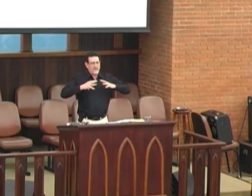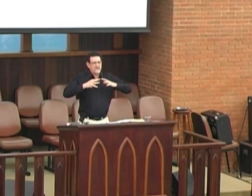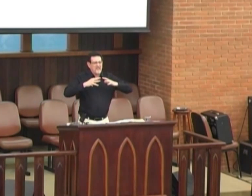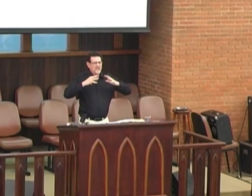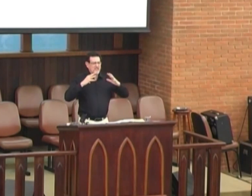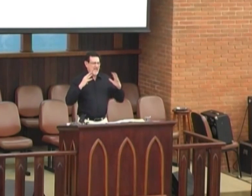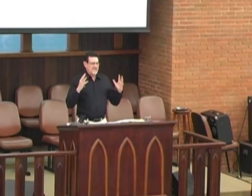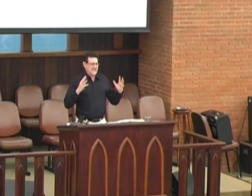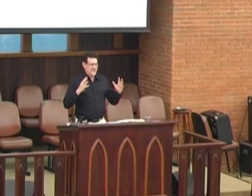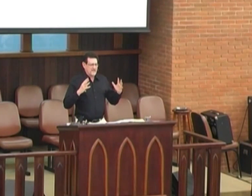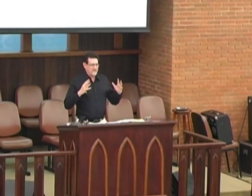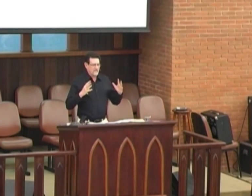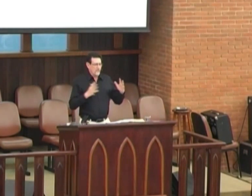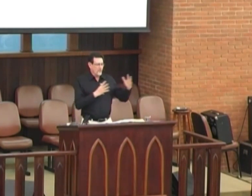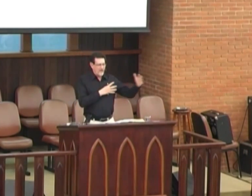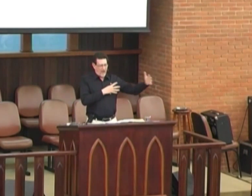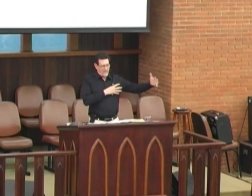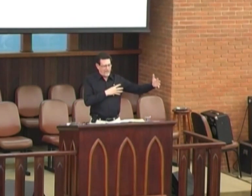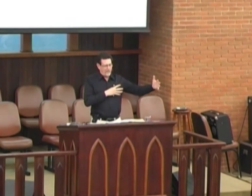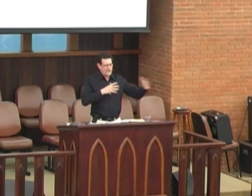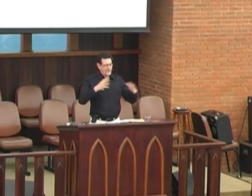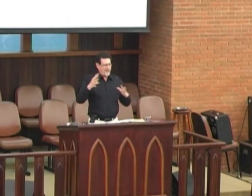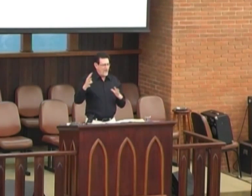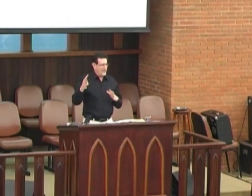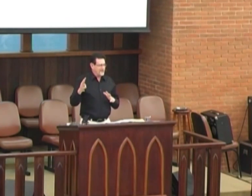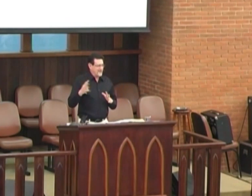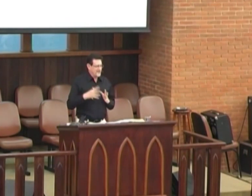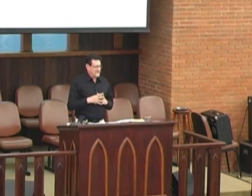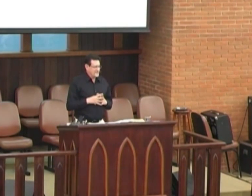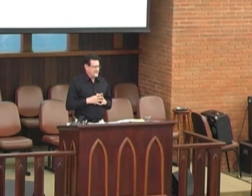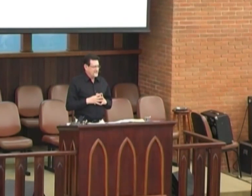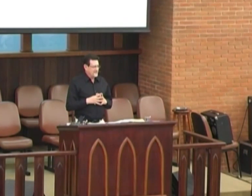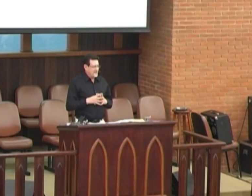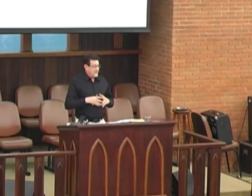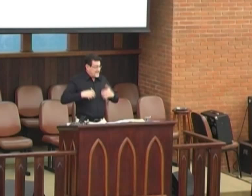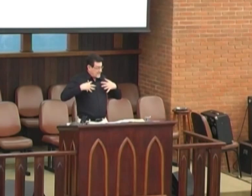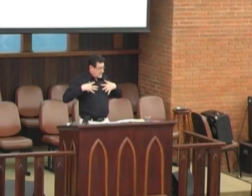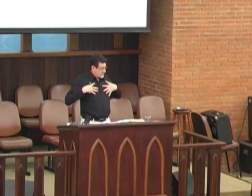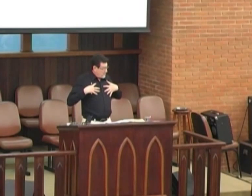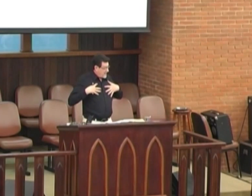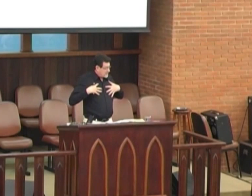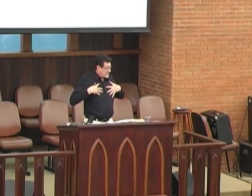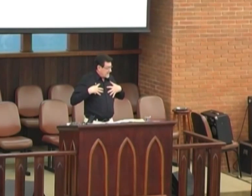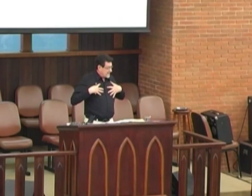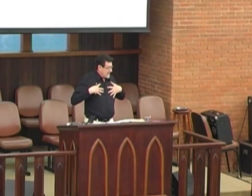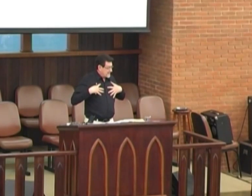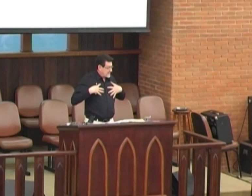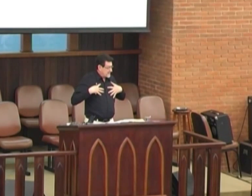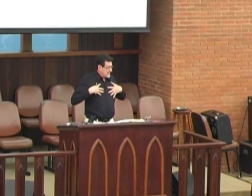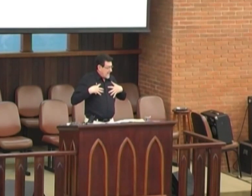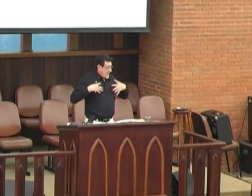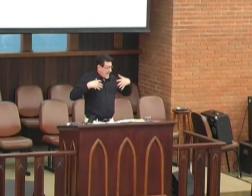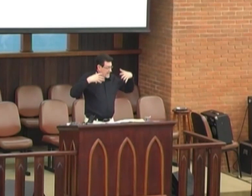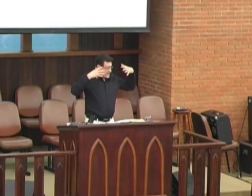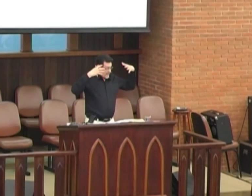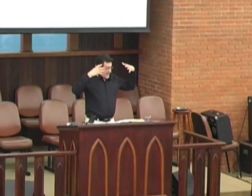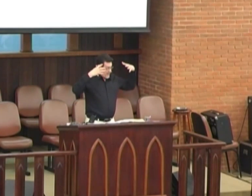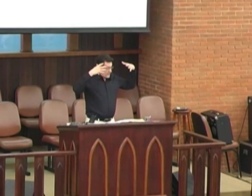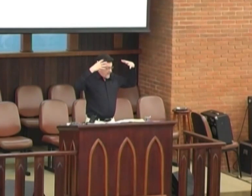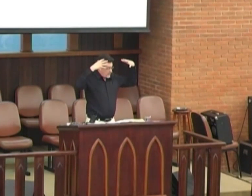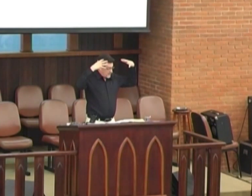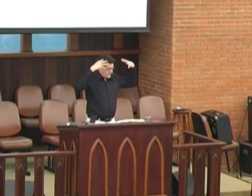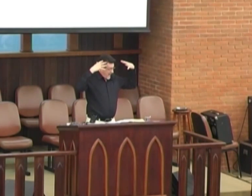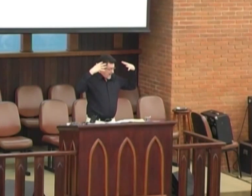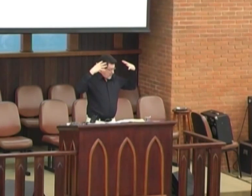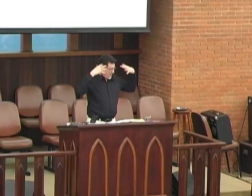Não tem uma divergência, um não quer uma coisa, outro quer outra. Mas eles não são personalidades.